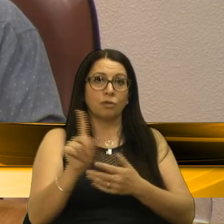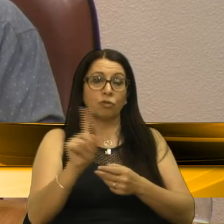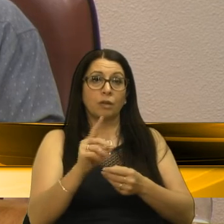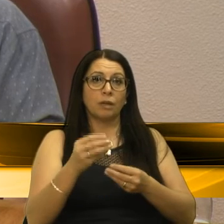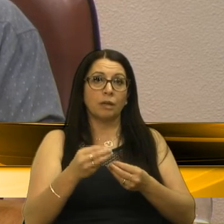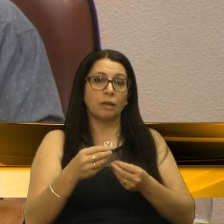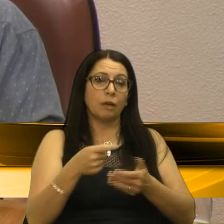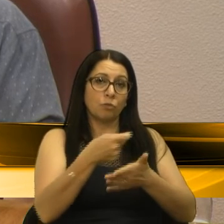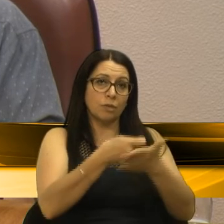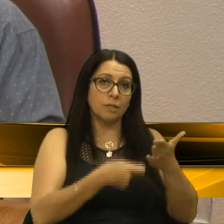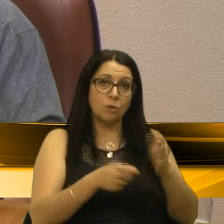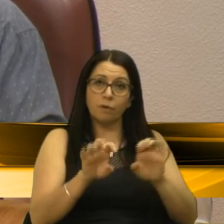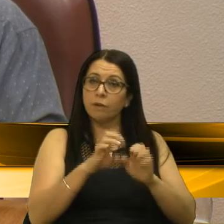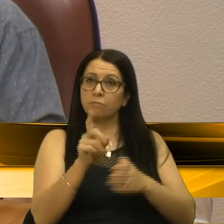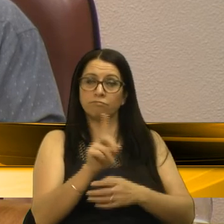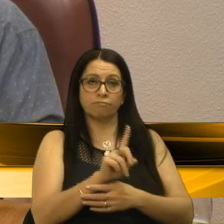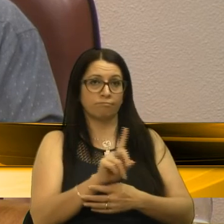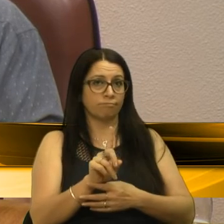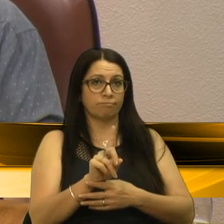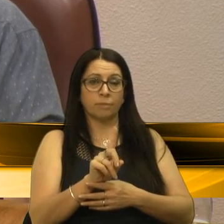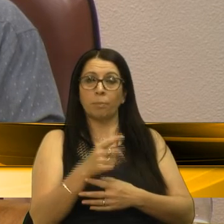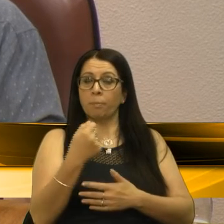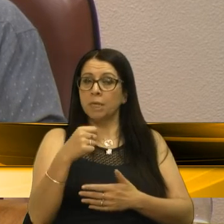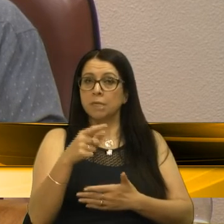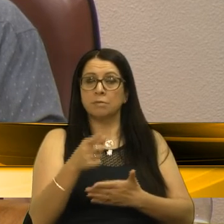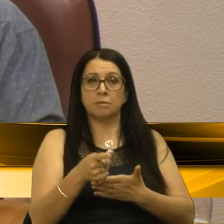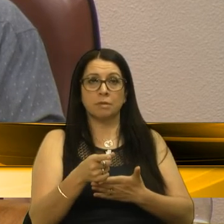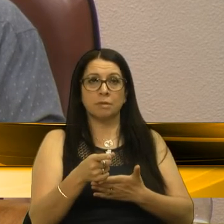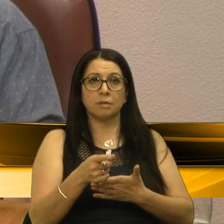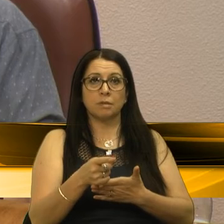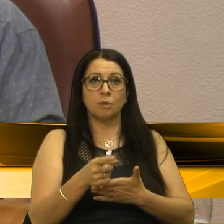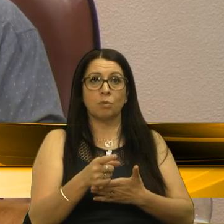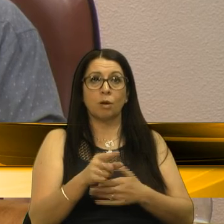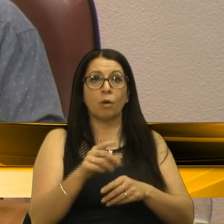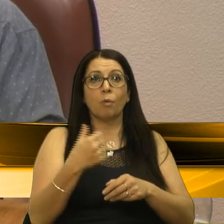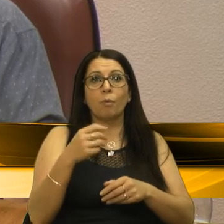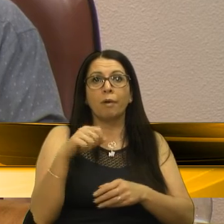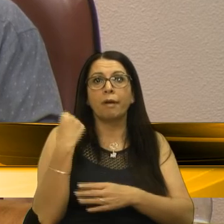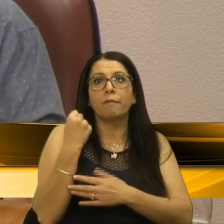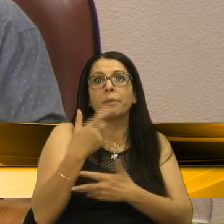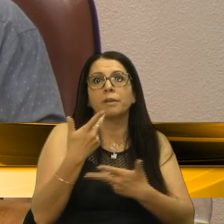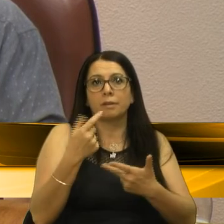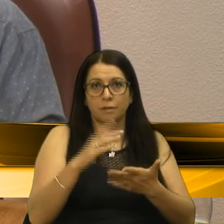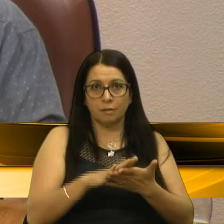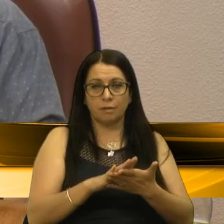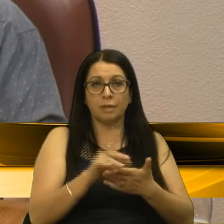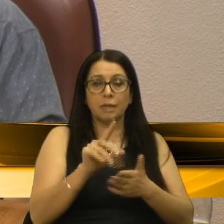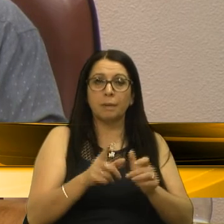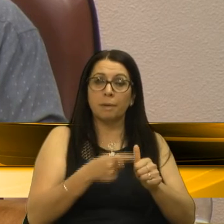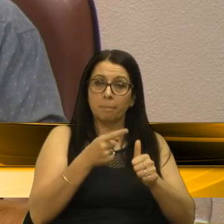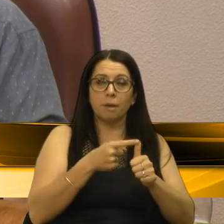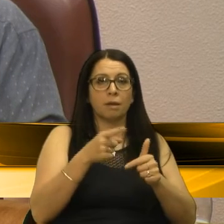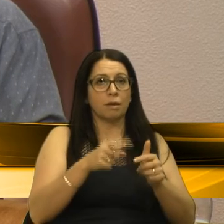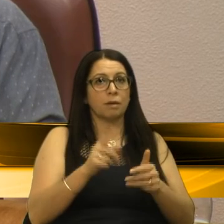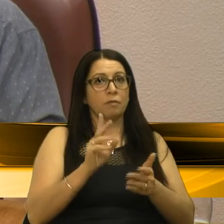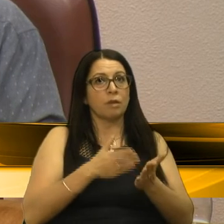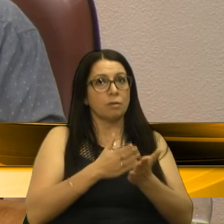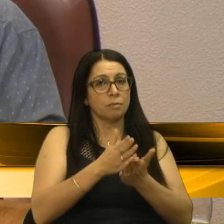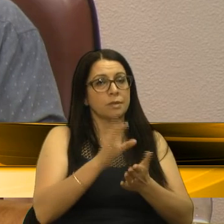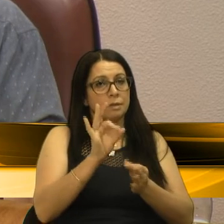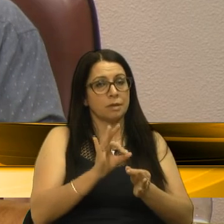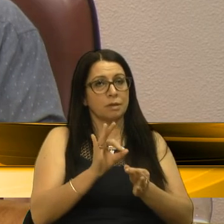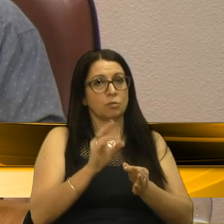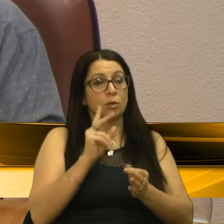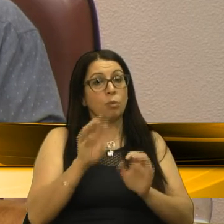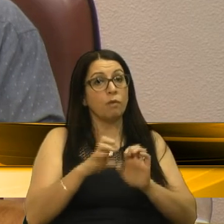de autorização o evento não carece como severa. Em primeiro lugar, cumpre salientar que o